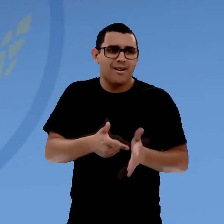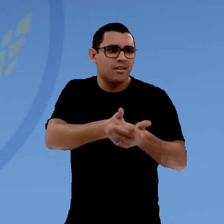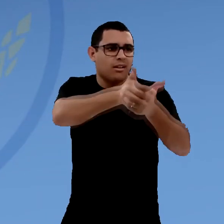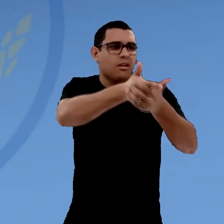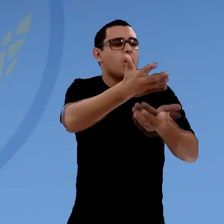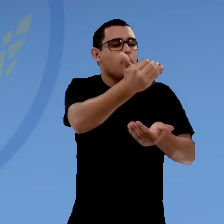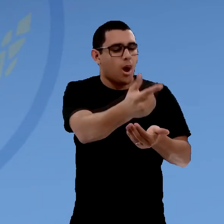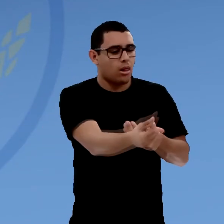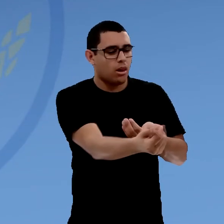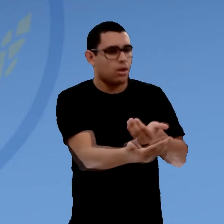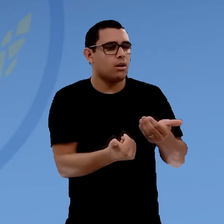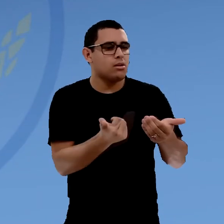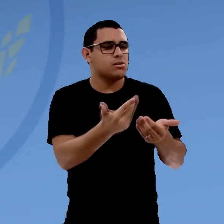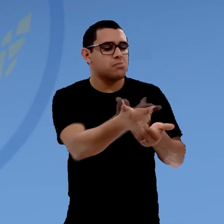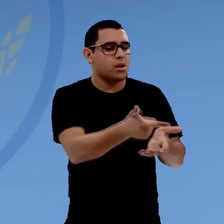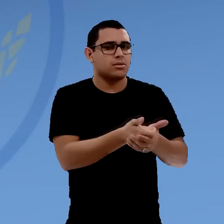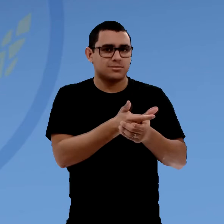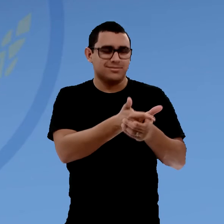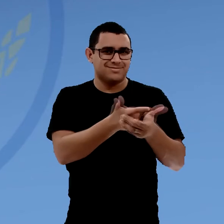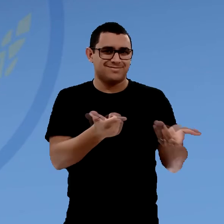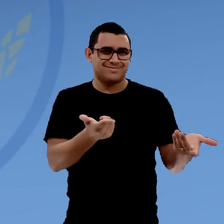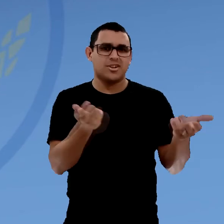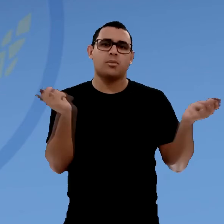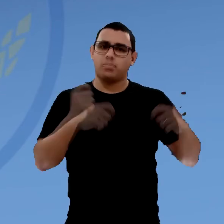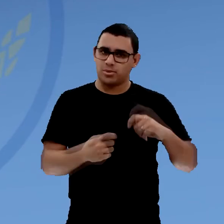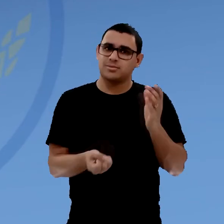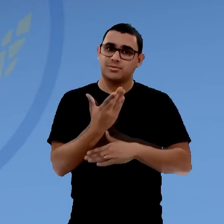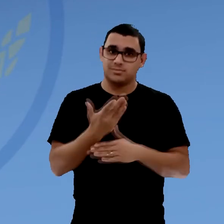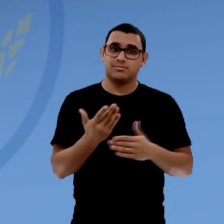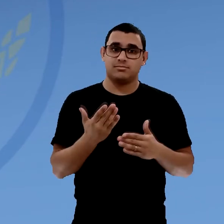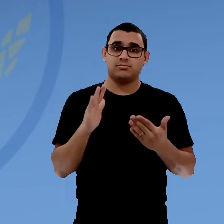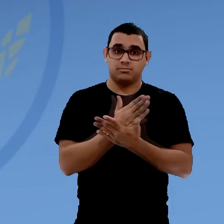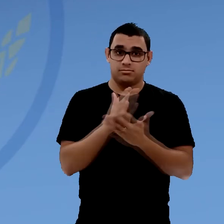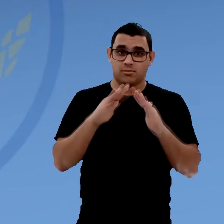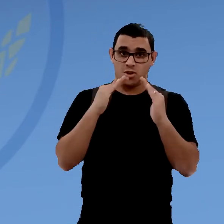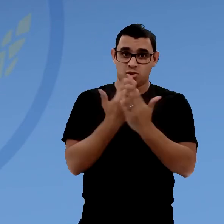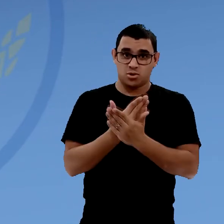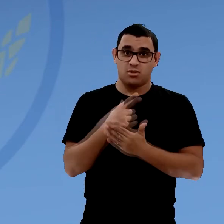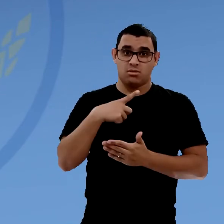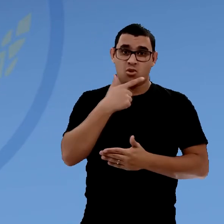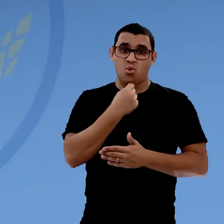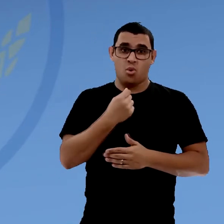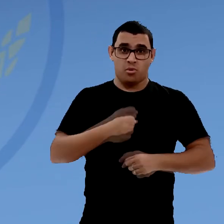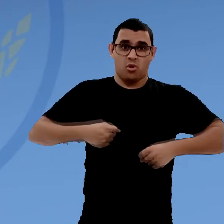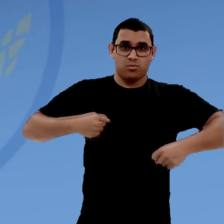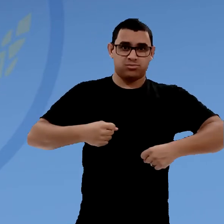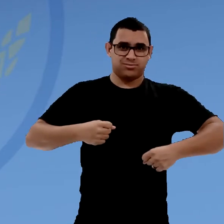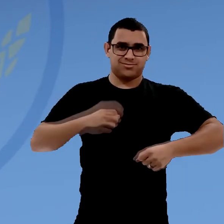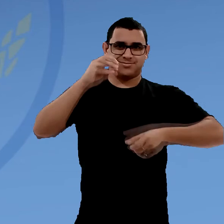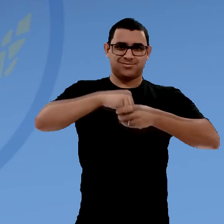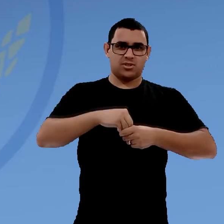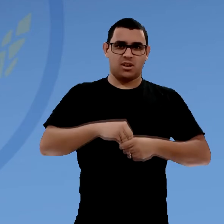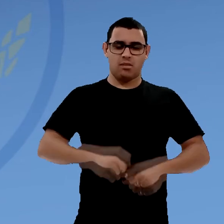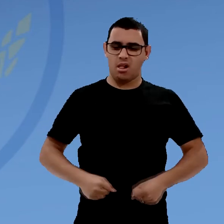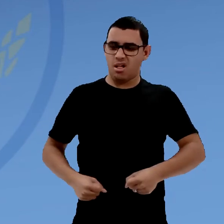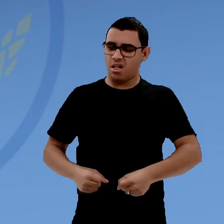pertences pela arma, pela força, né, em escolas em que tem aqueles valentões, ele obriga